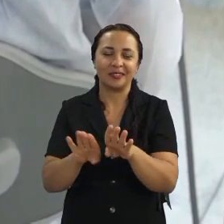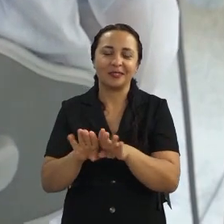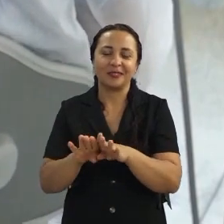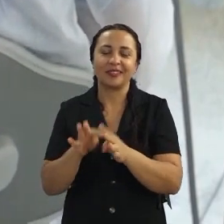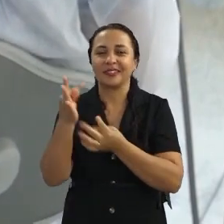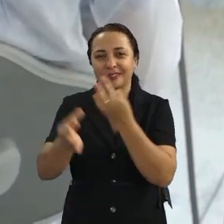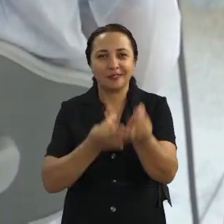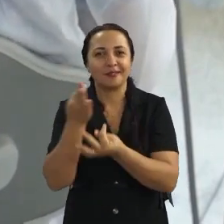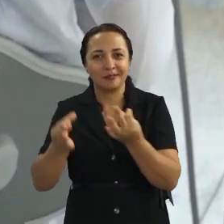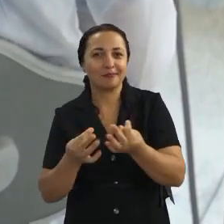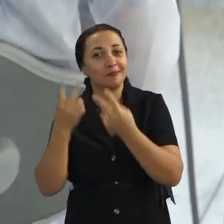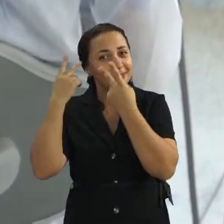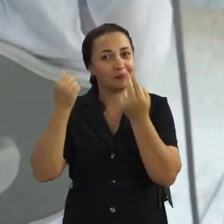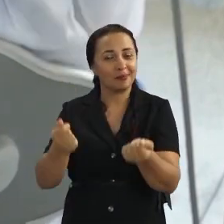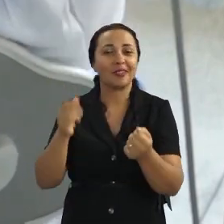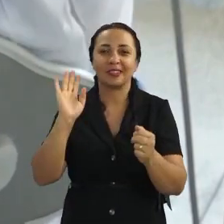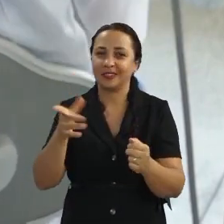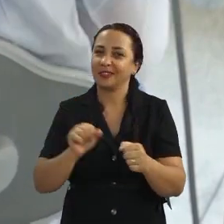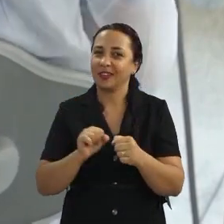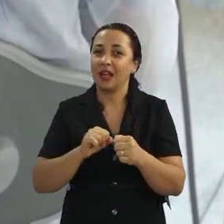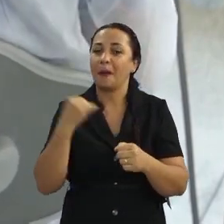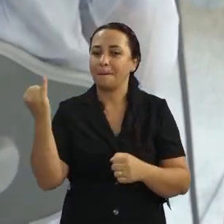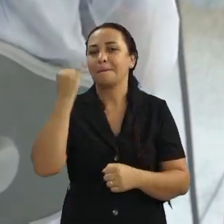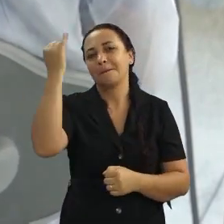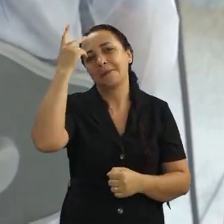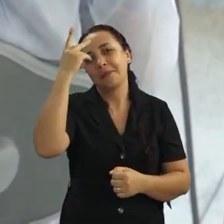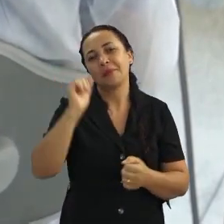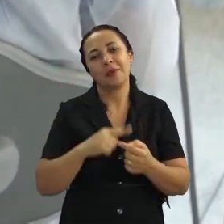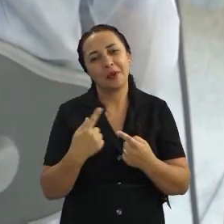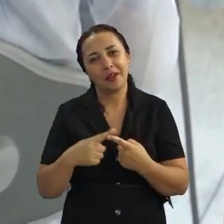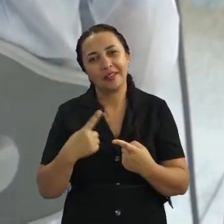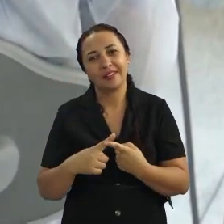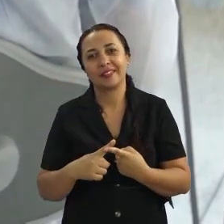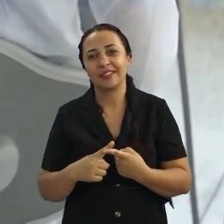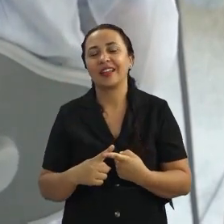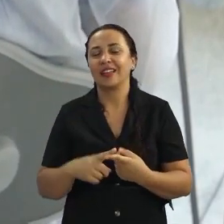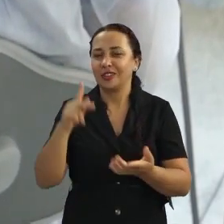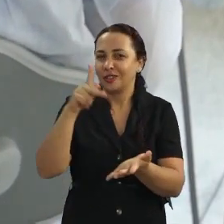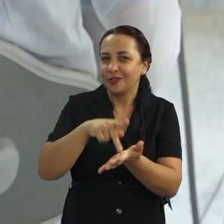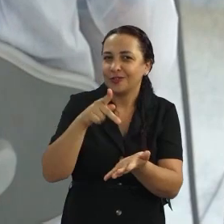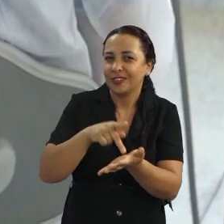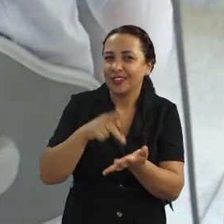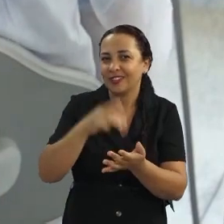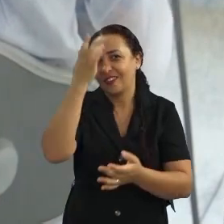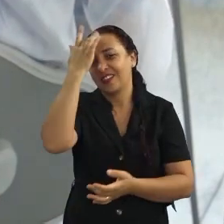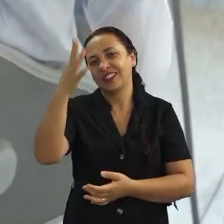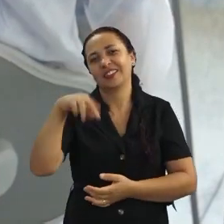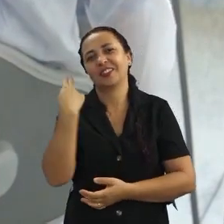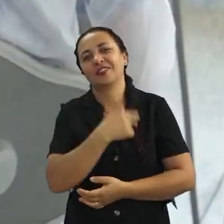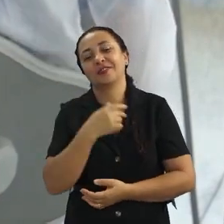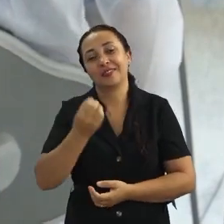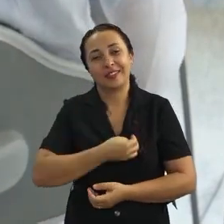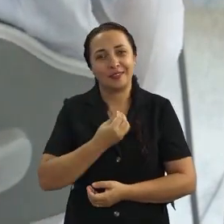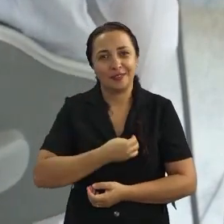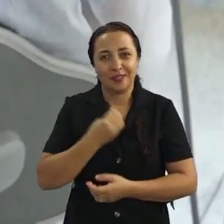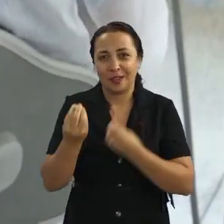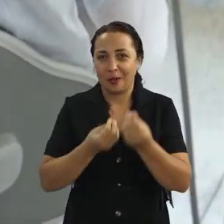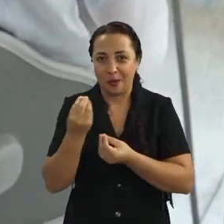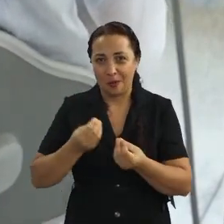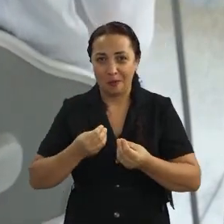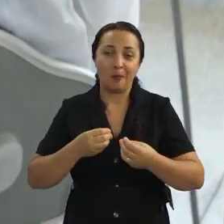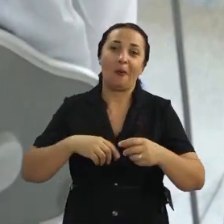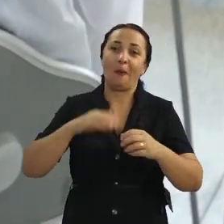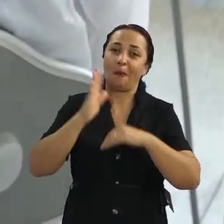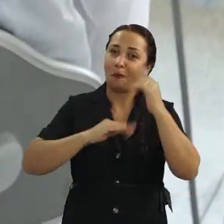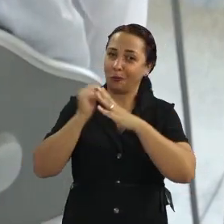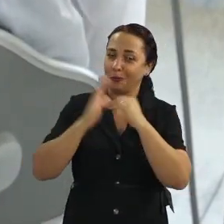nesse tratamento convencional né que a gente já realiza é de suma importância porque vai de fato facilitar muito a nossa vida enquanto operadores